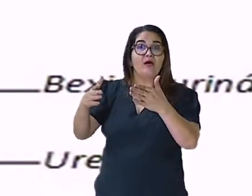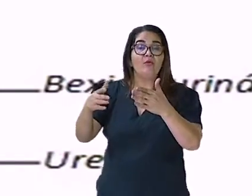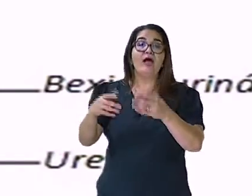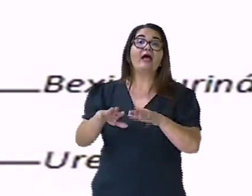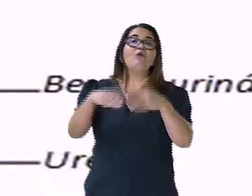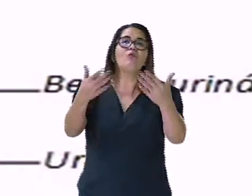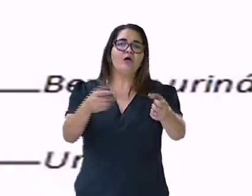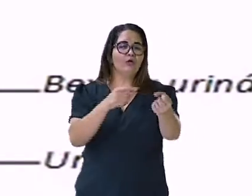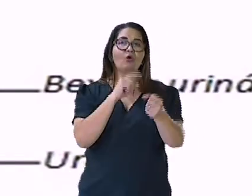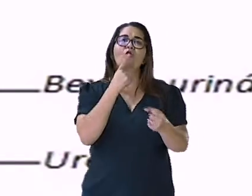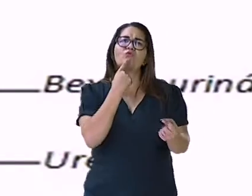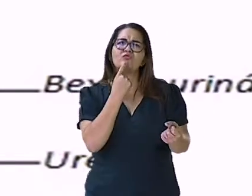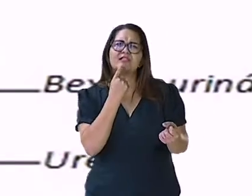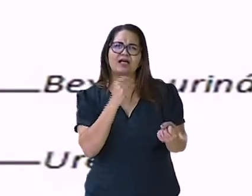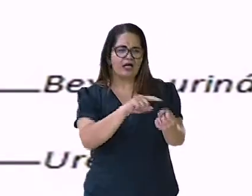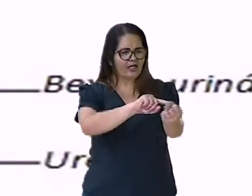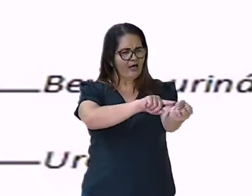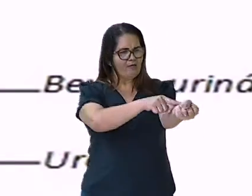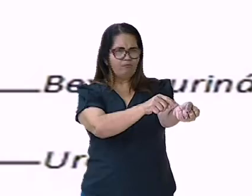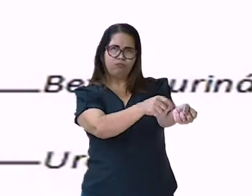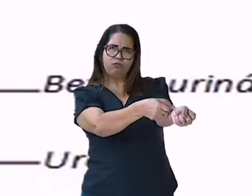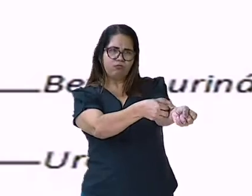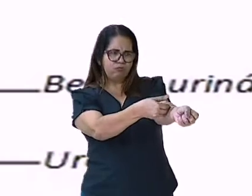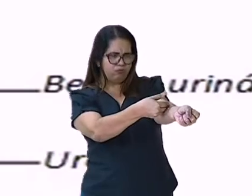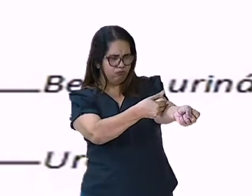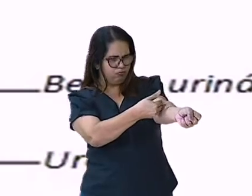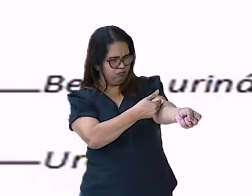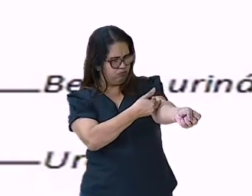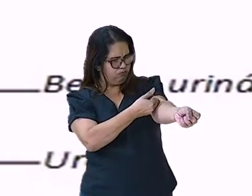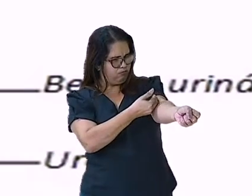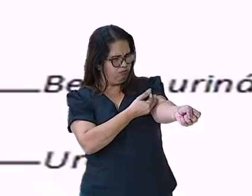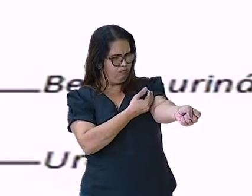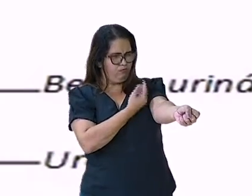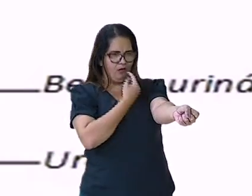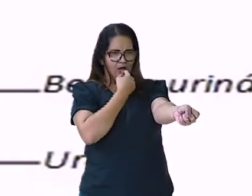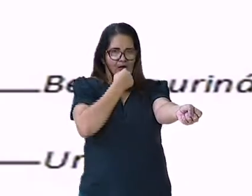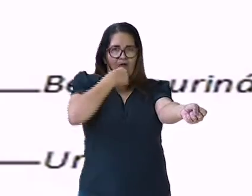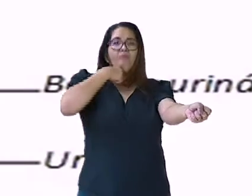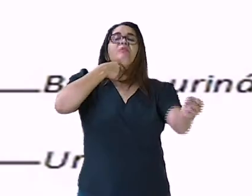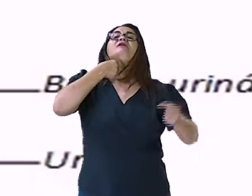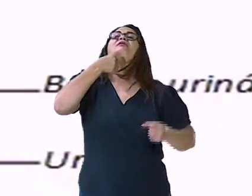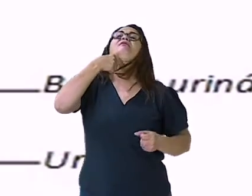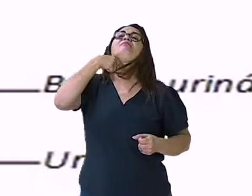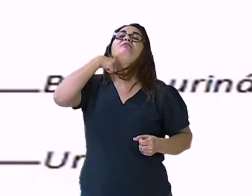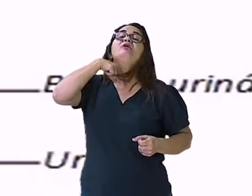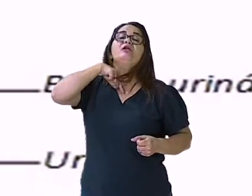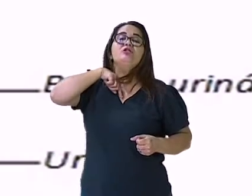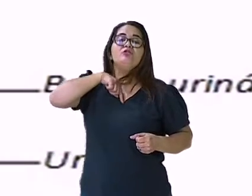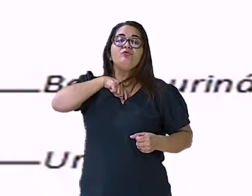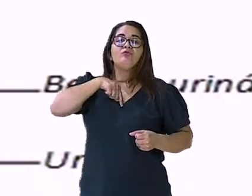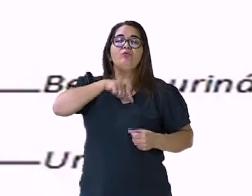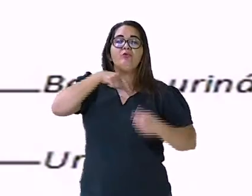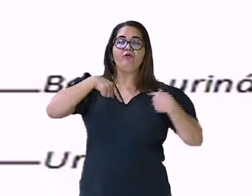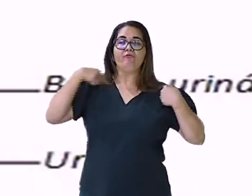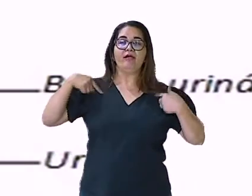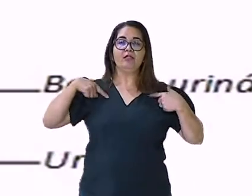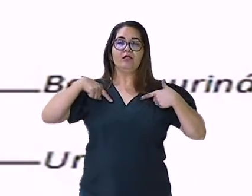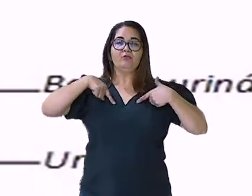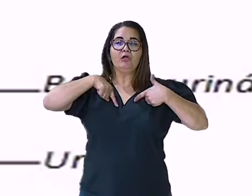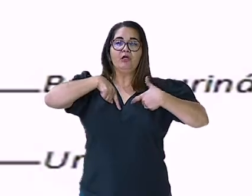nos glomérulos está em alta pressão e o glomérulo, então, ele vai atuar como uma